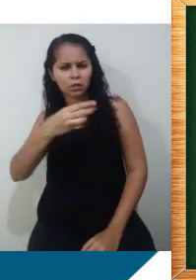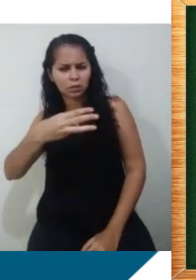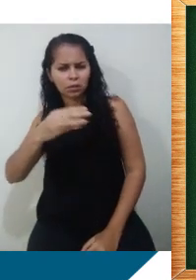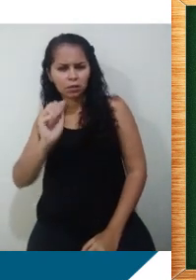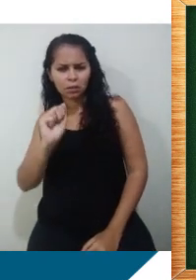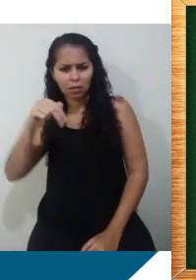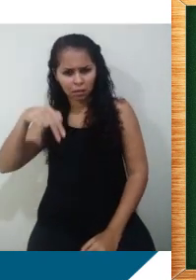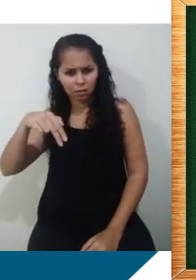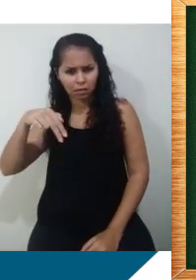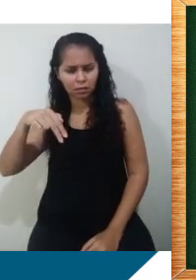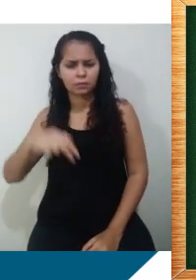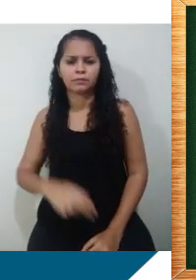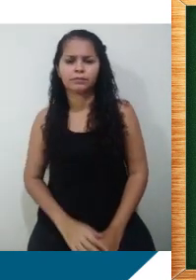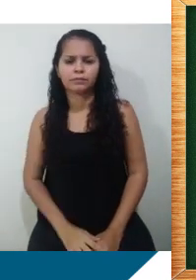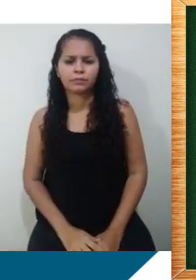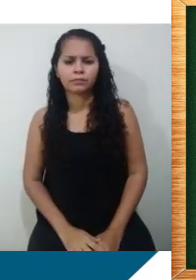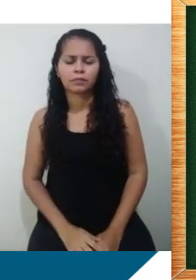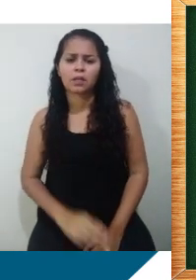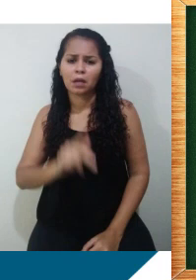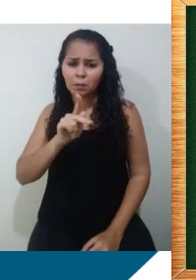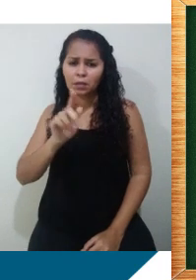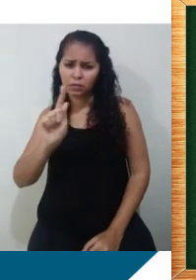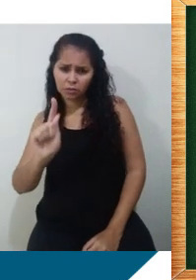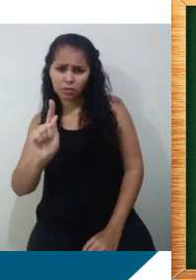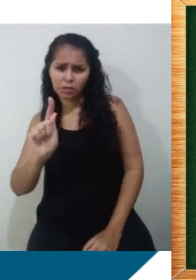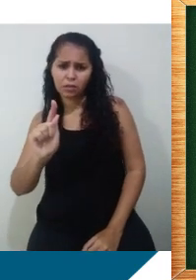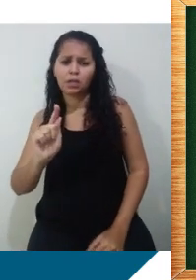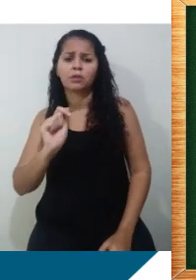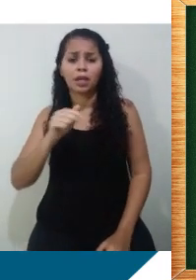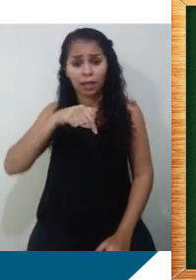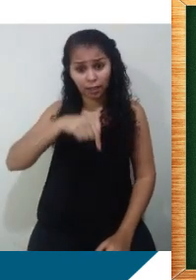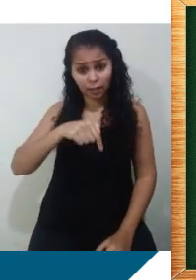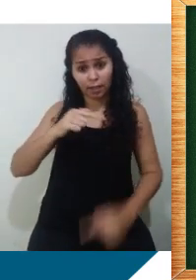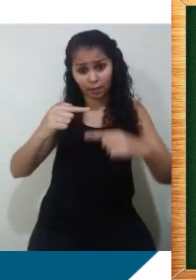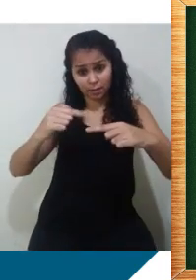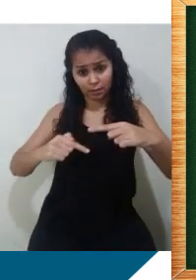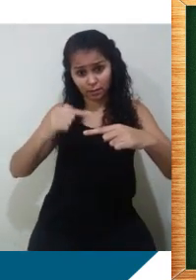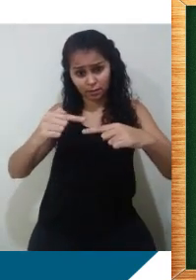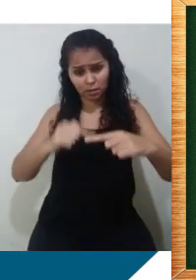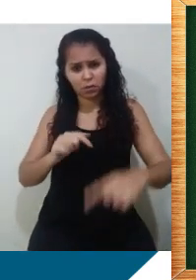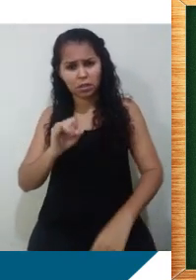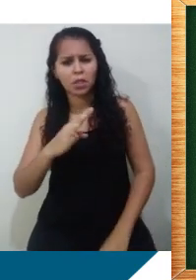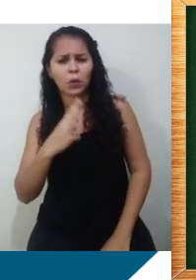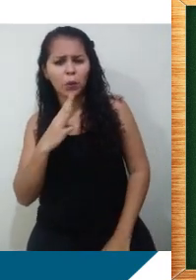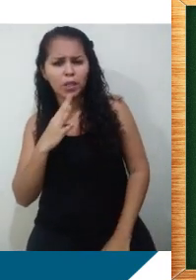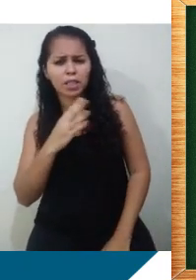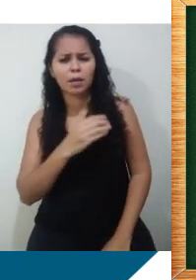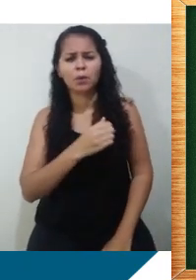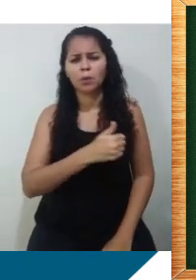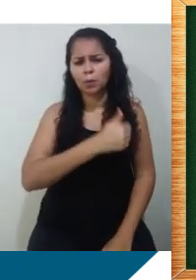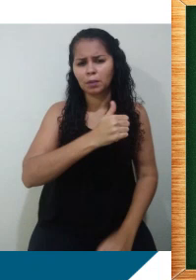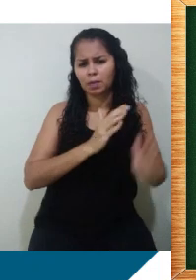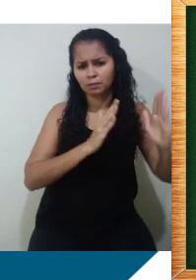geral AN, uma PG, de razão que, se nós conhecemos apenas o primeiro termo e a razão, como